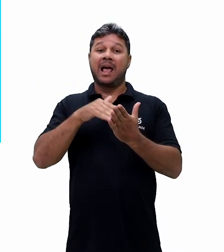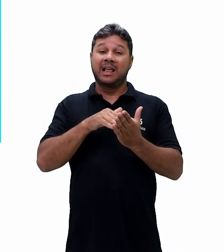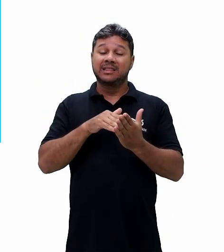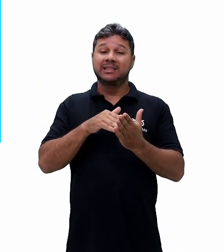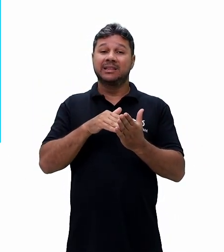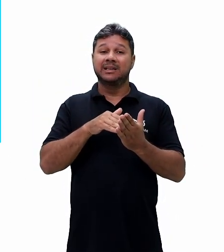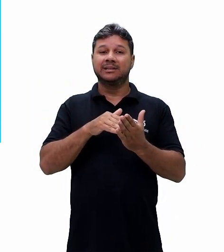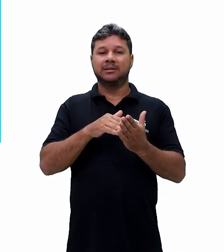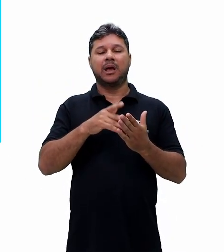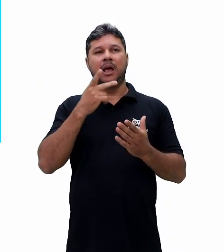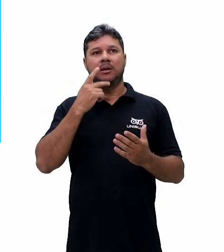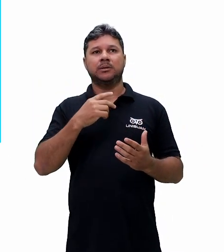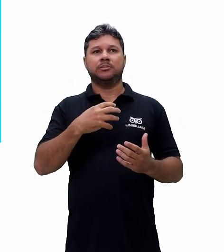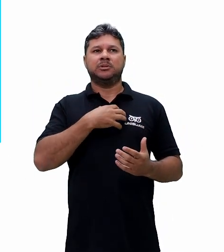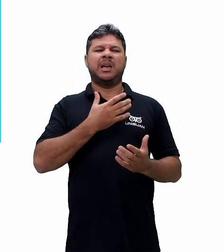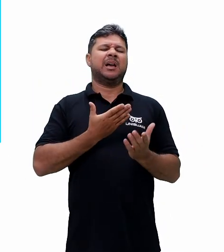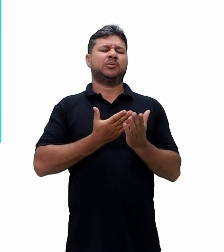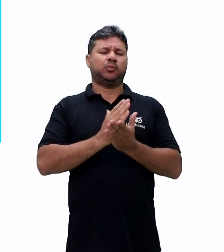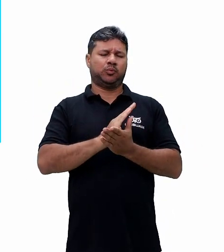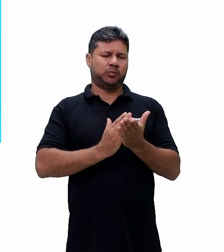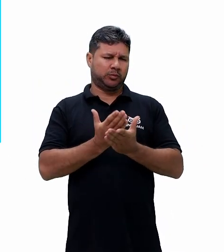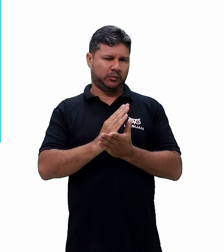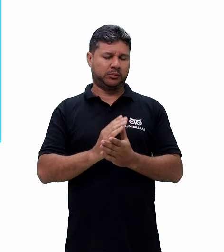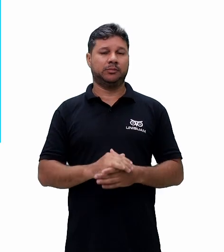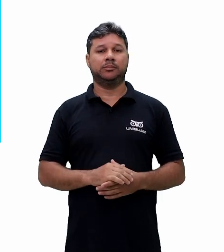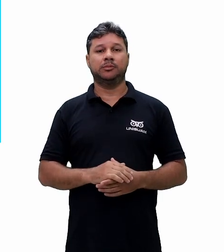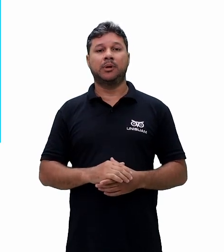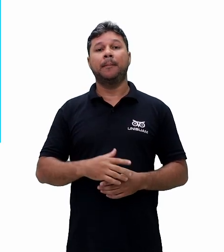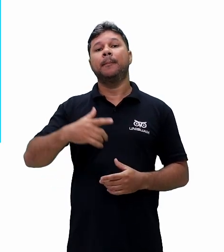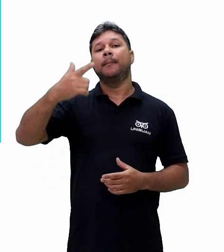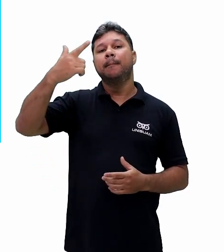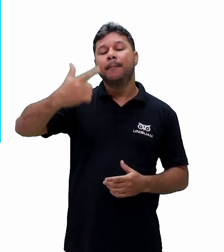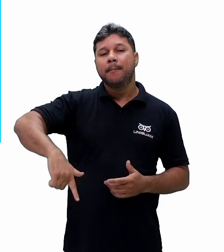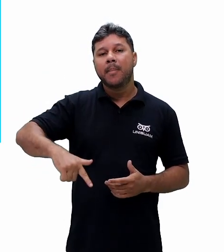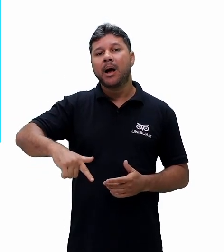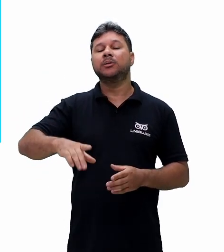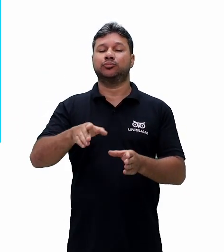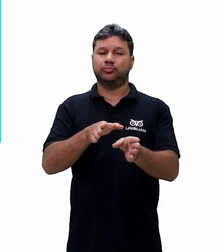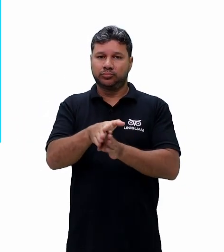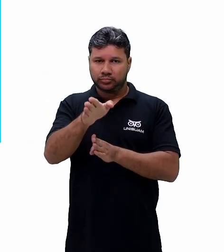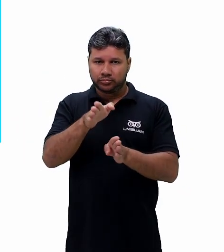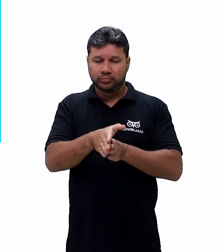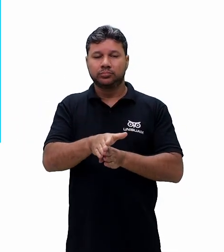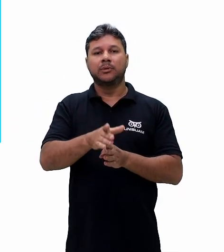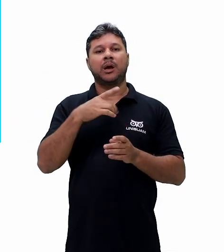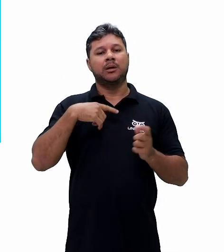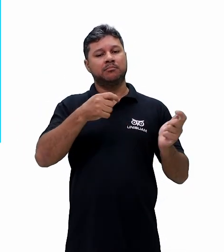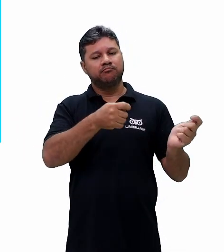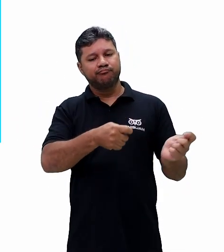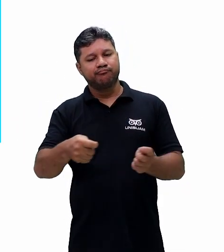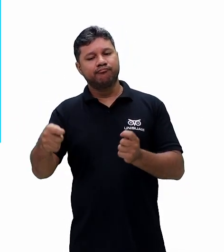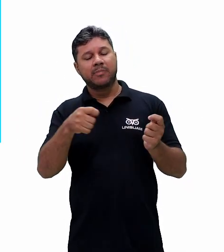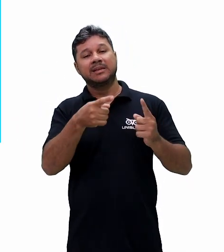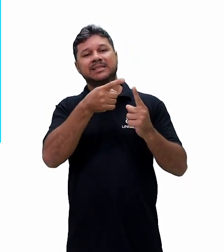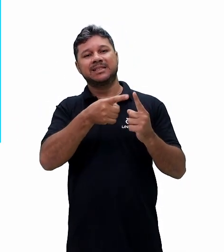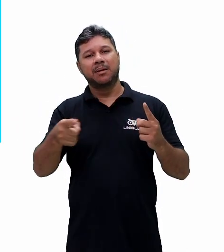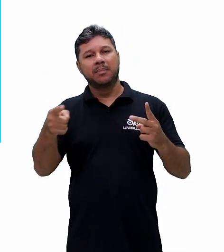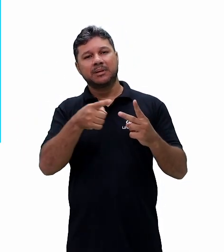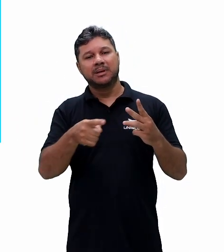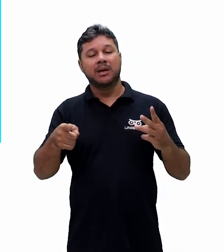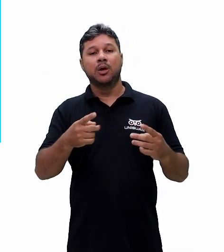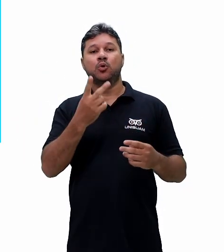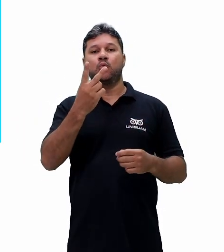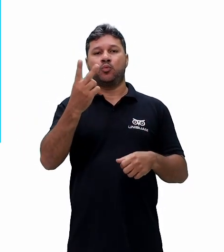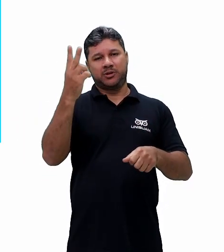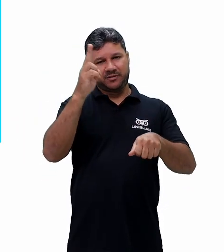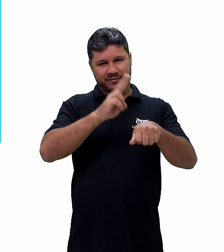musculares até o ponto de desconforto. Além disso, sugere-se uma frequência